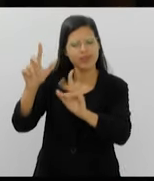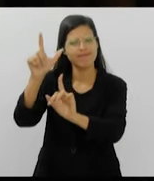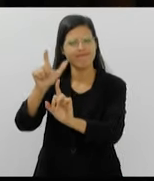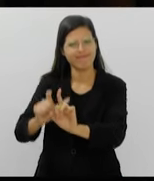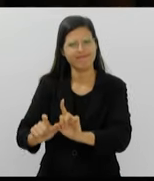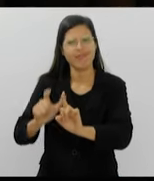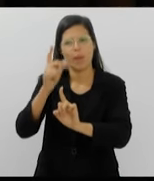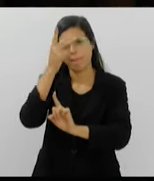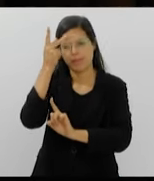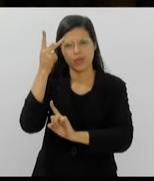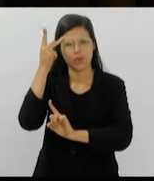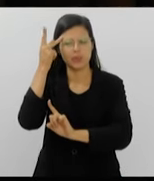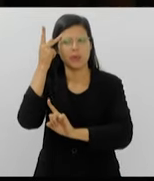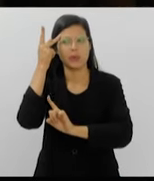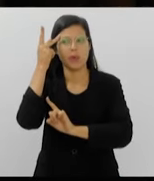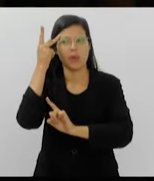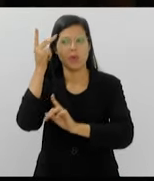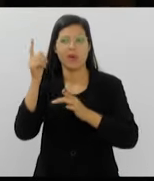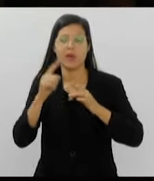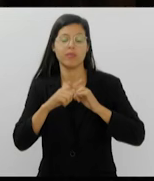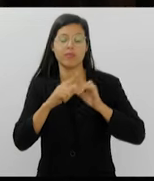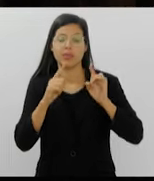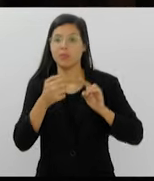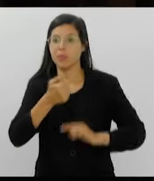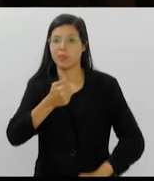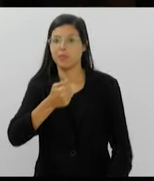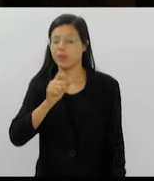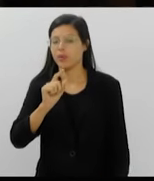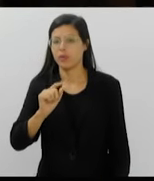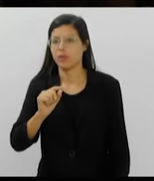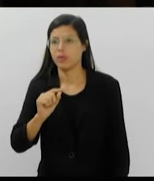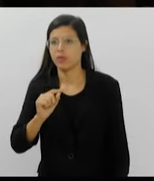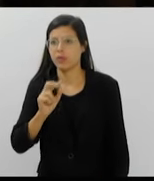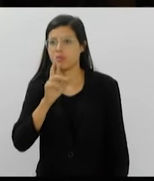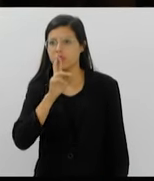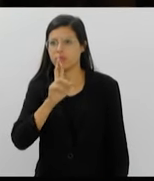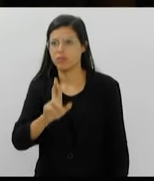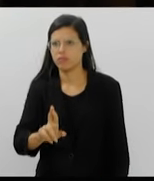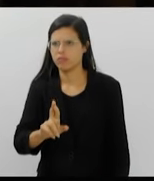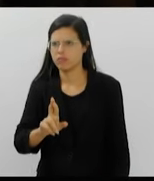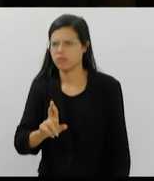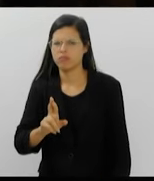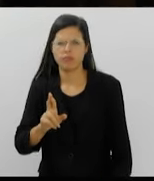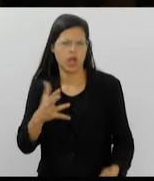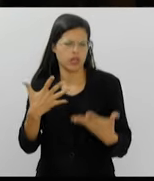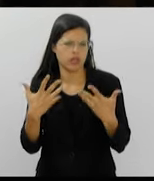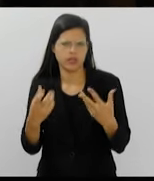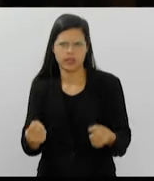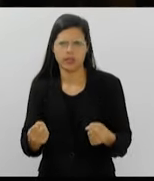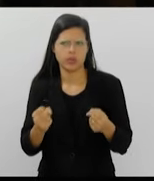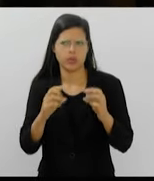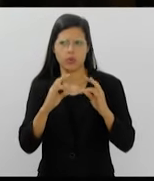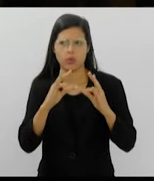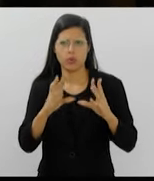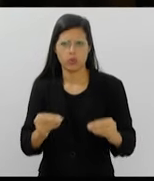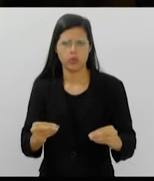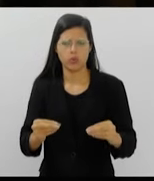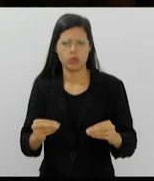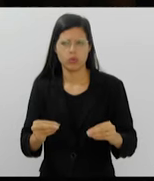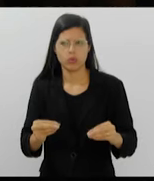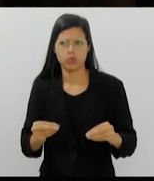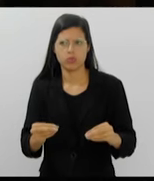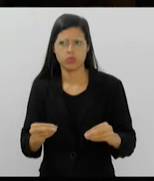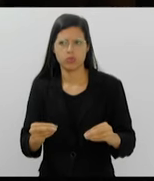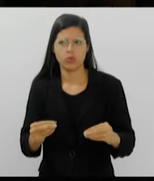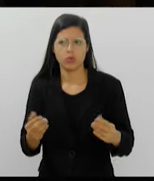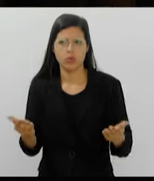tenho a primeira ponderação dizendo que o resultado foi absolutamente respeitado por todos. Inclusive foi objeto hoje